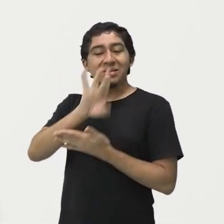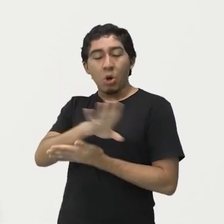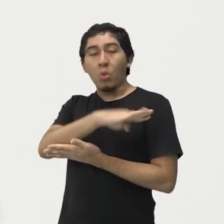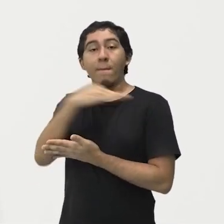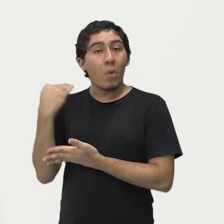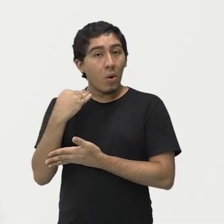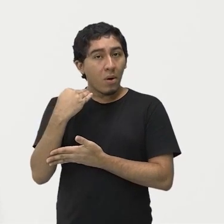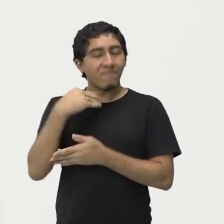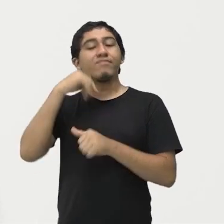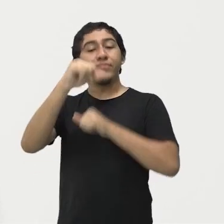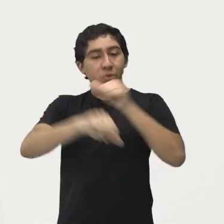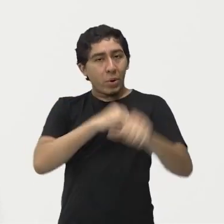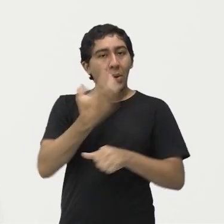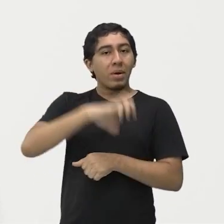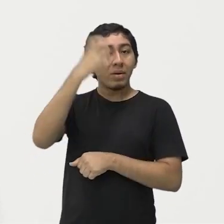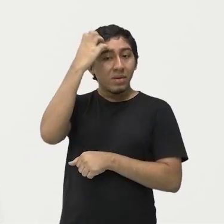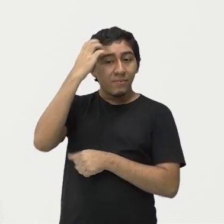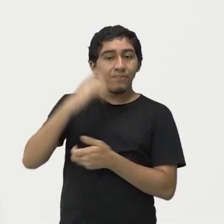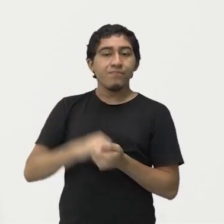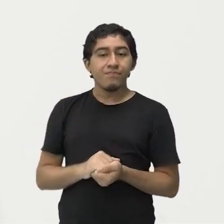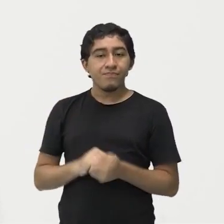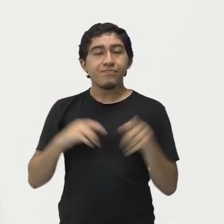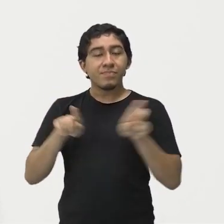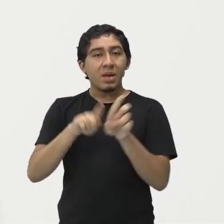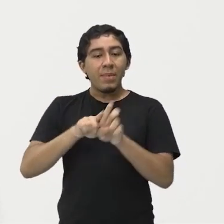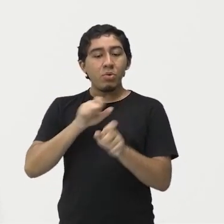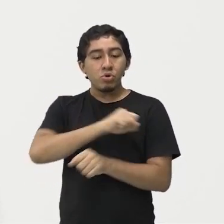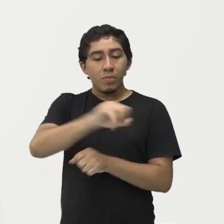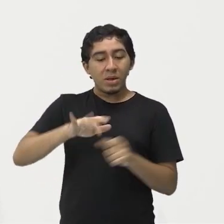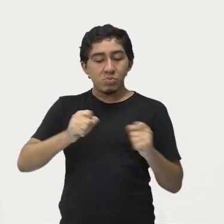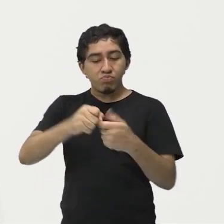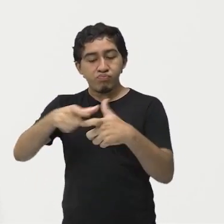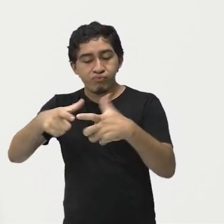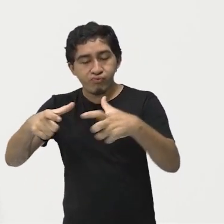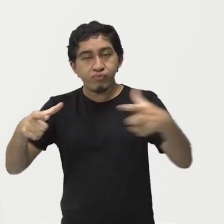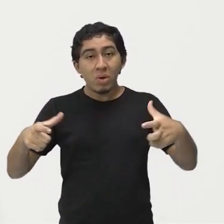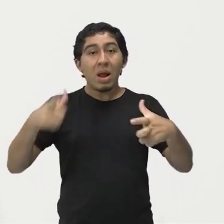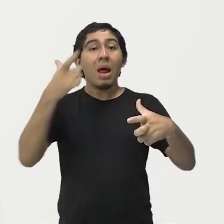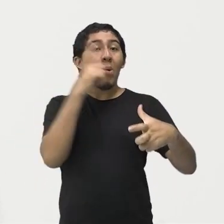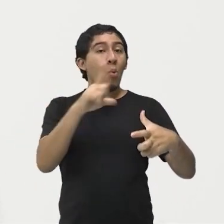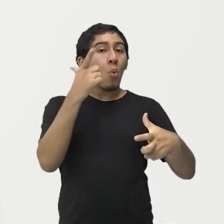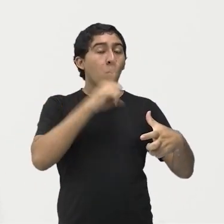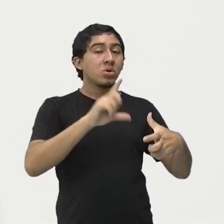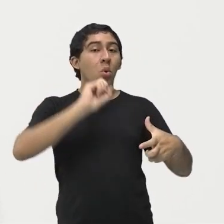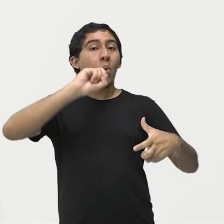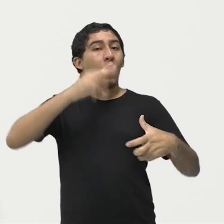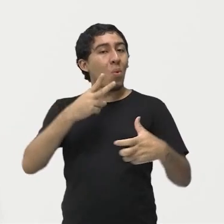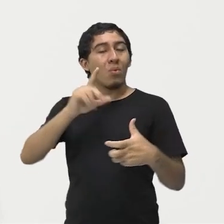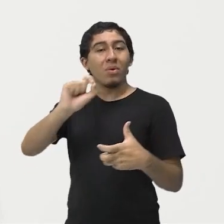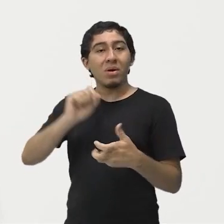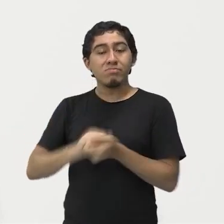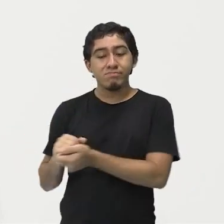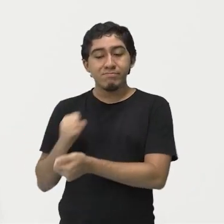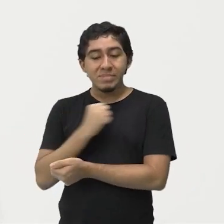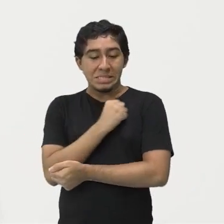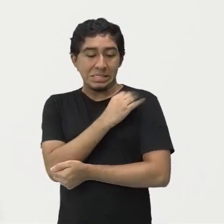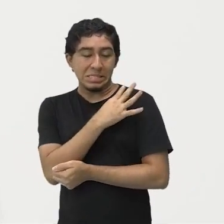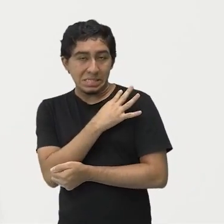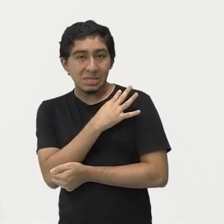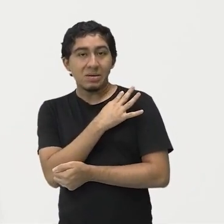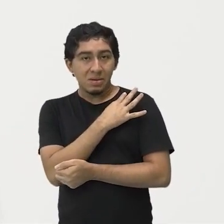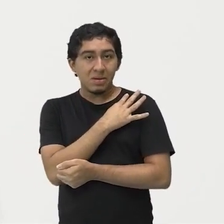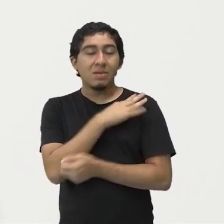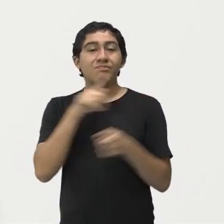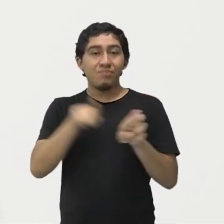territorial era obtida por conquistas ou golpes militares, tá? Nós vamos ver que